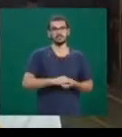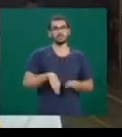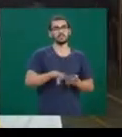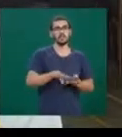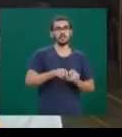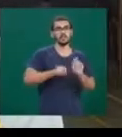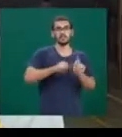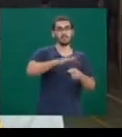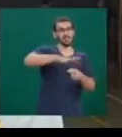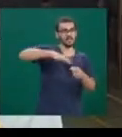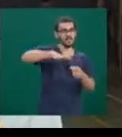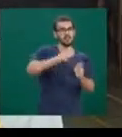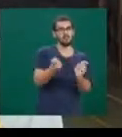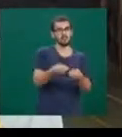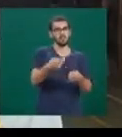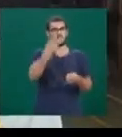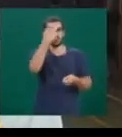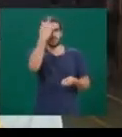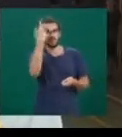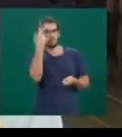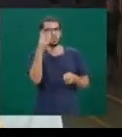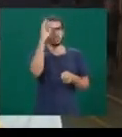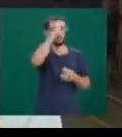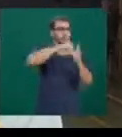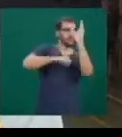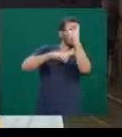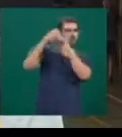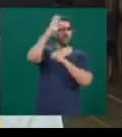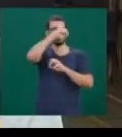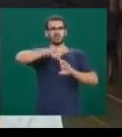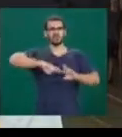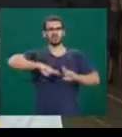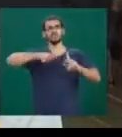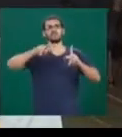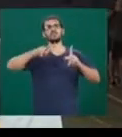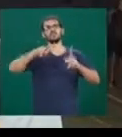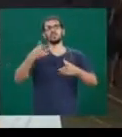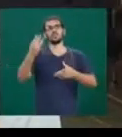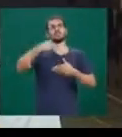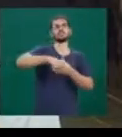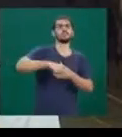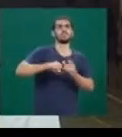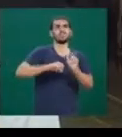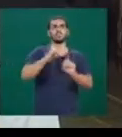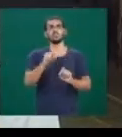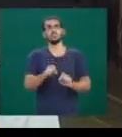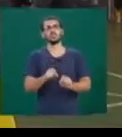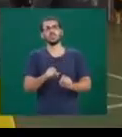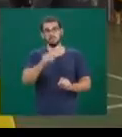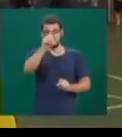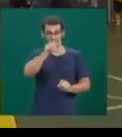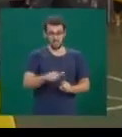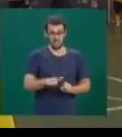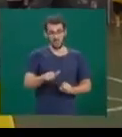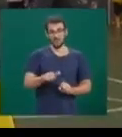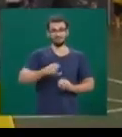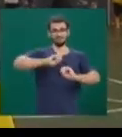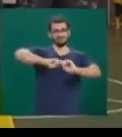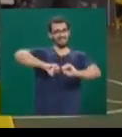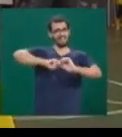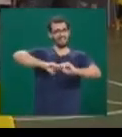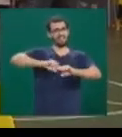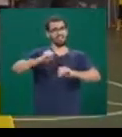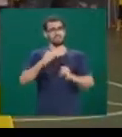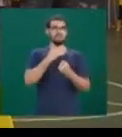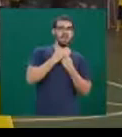possibilidade dos nossos alunos aprenderem uma nova ação, né, dentro da profissão, que é o treinamento de goleiros. Eduardo conta que